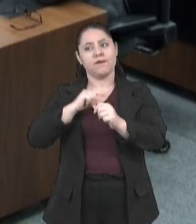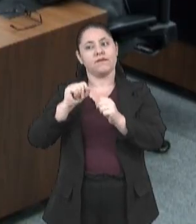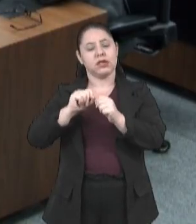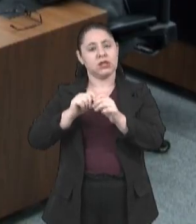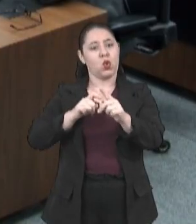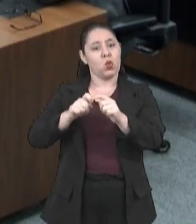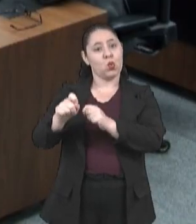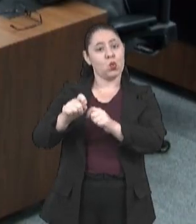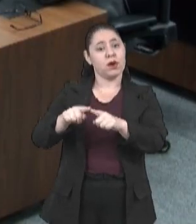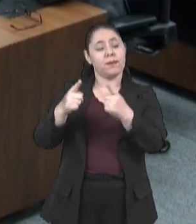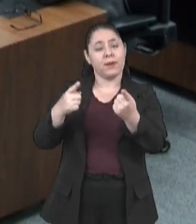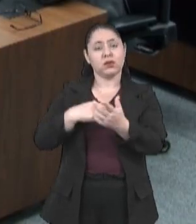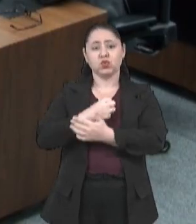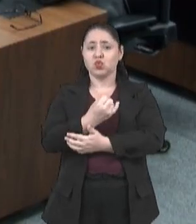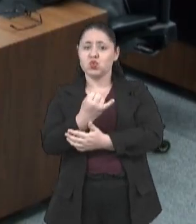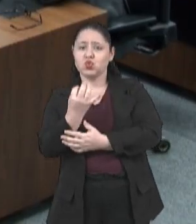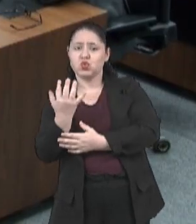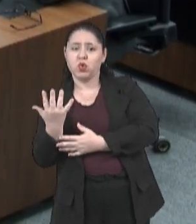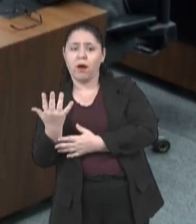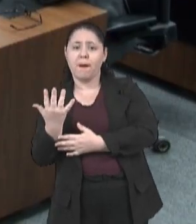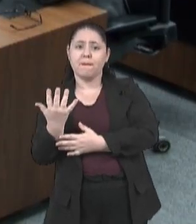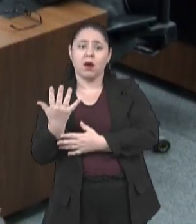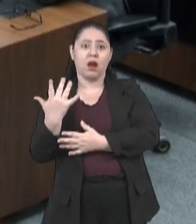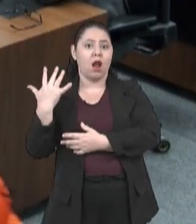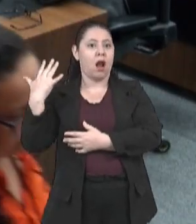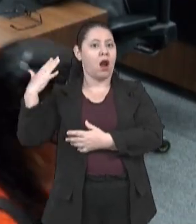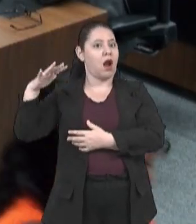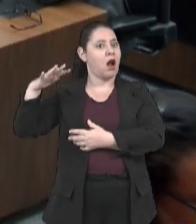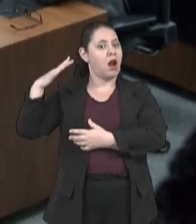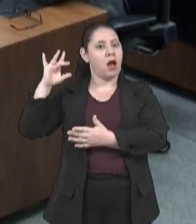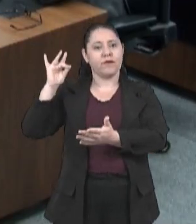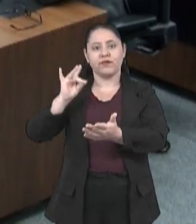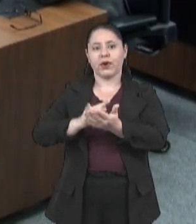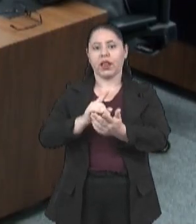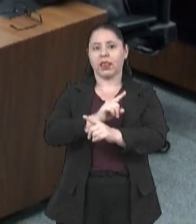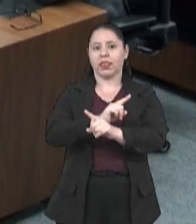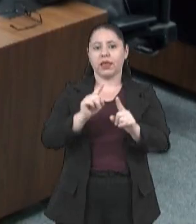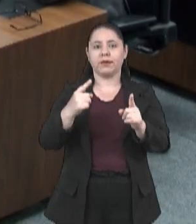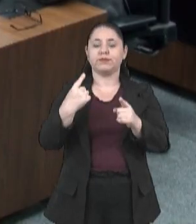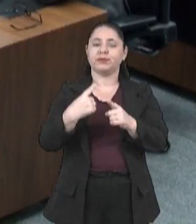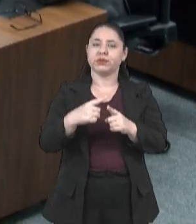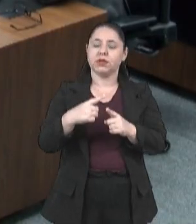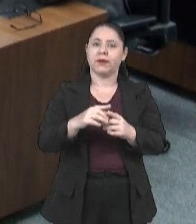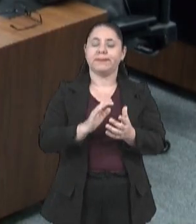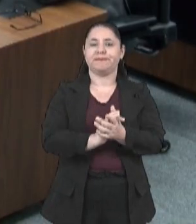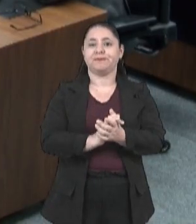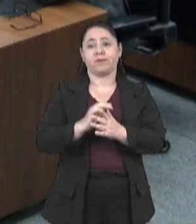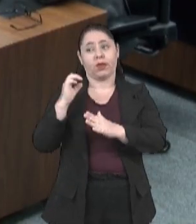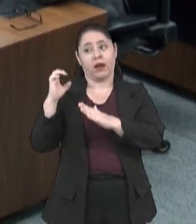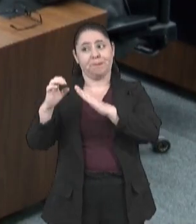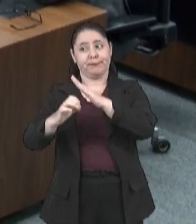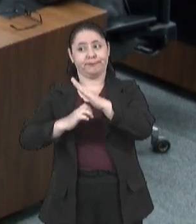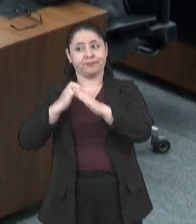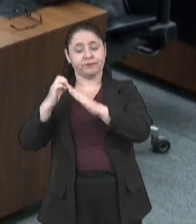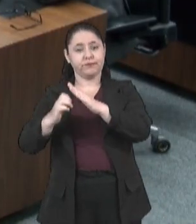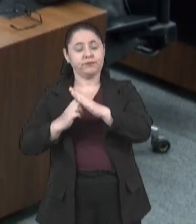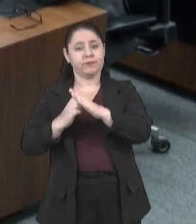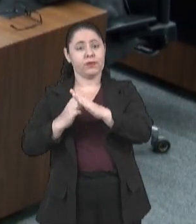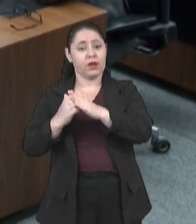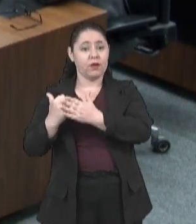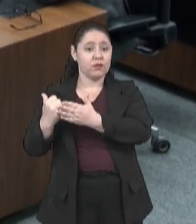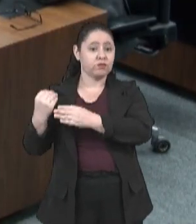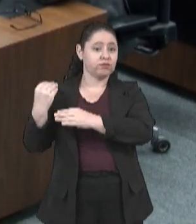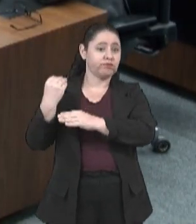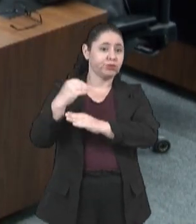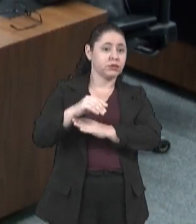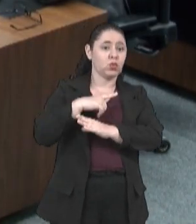fazer correção. Agora, esse número estratosférico, ele não é real, porque essas empresas que vêm para